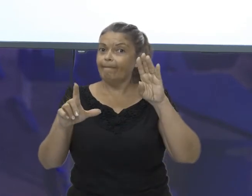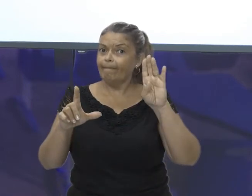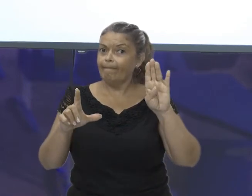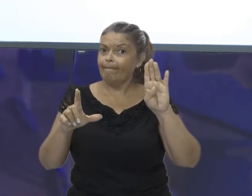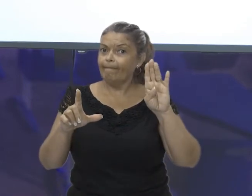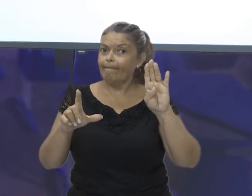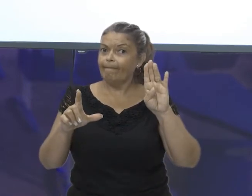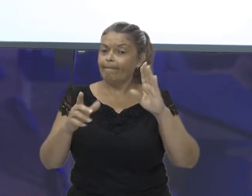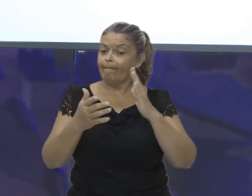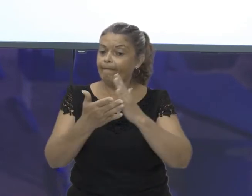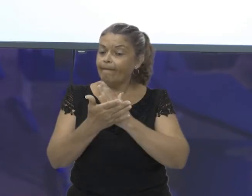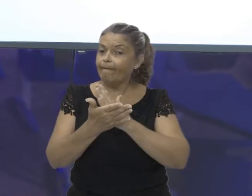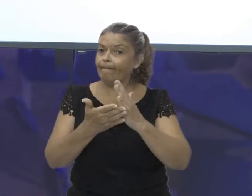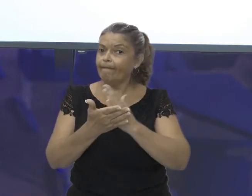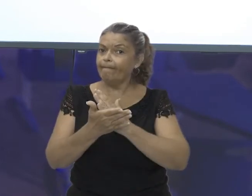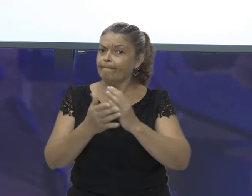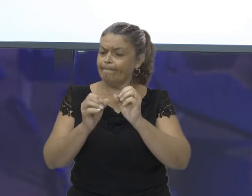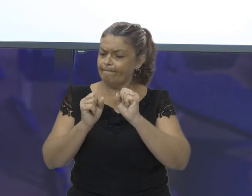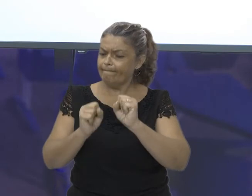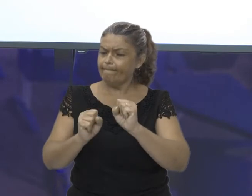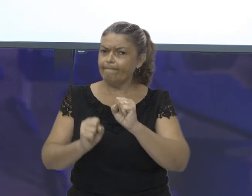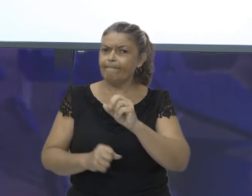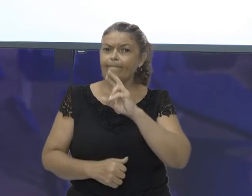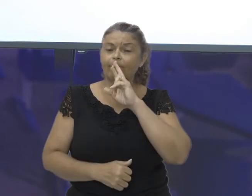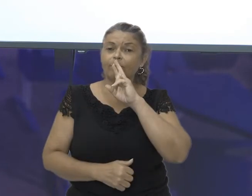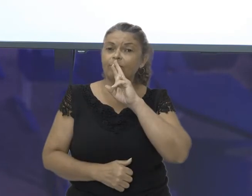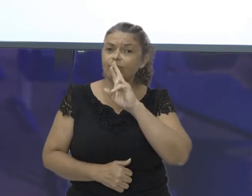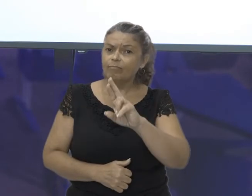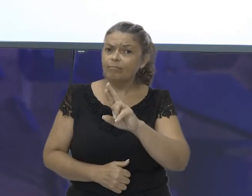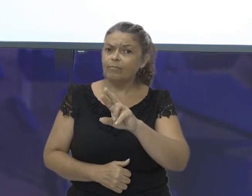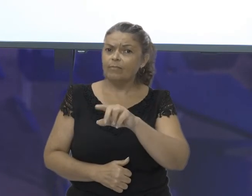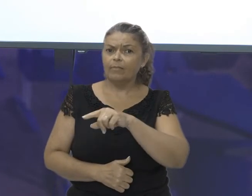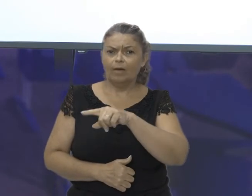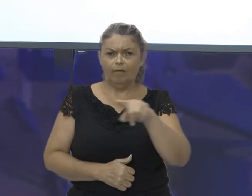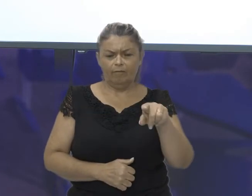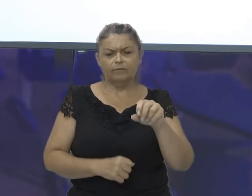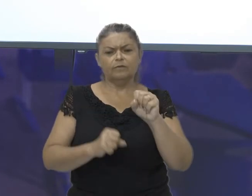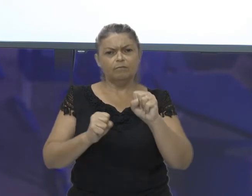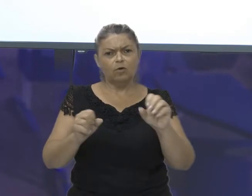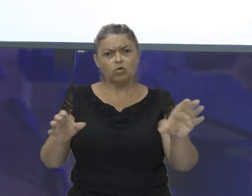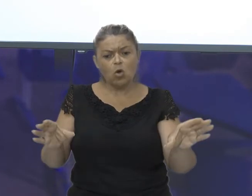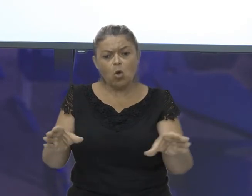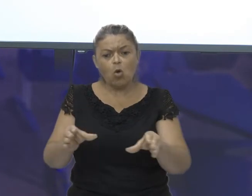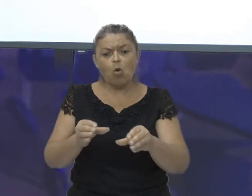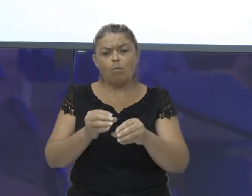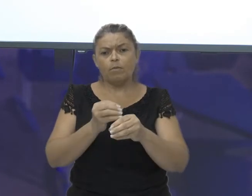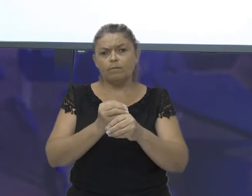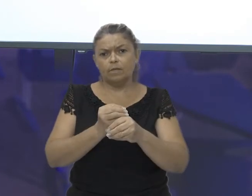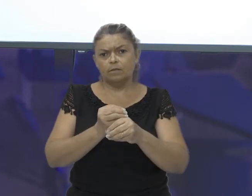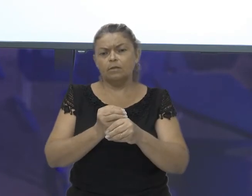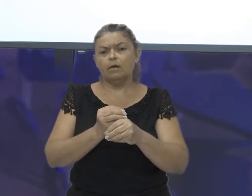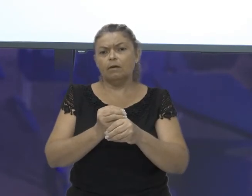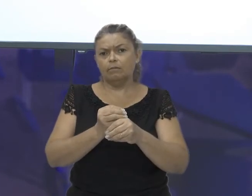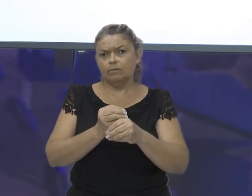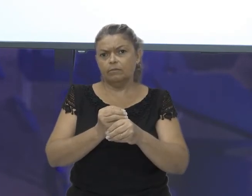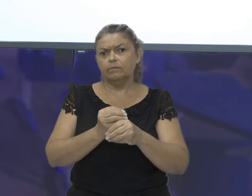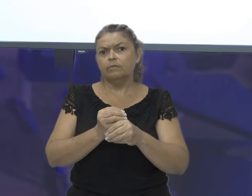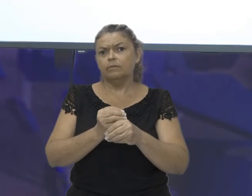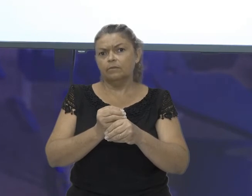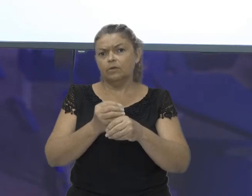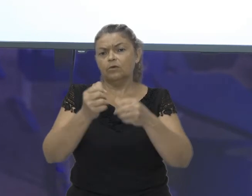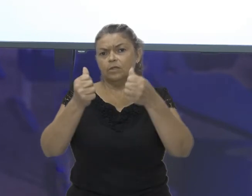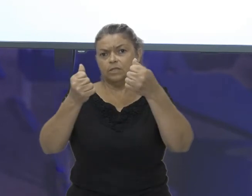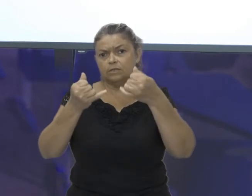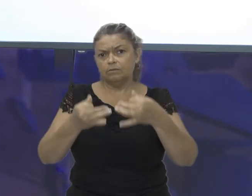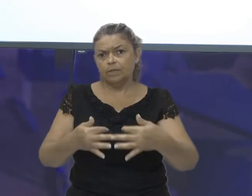das possibilidades de respostas, tá certo, gente? Vocês podem complementar o que foi dito aqui, o que está sendo mostrado